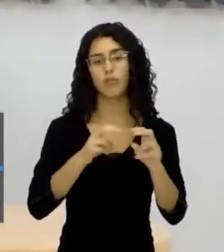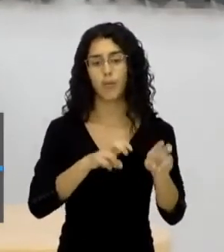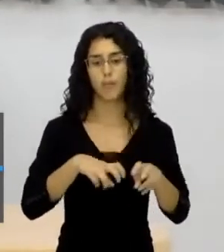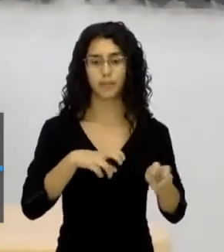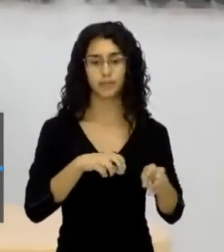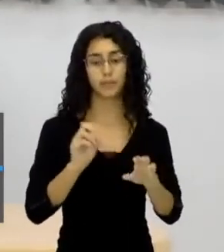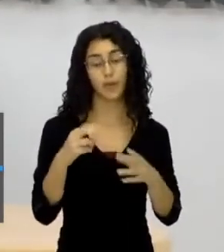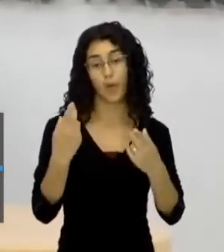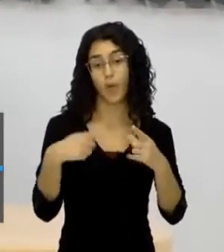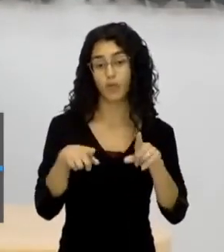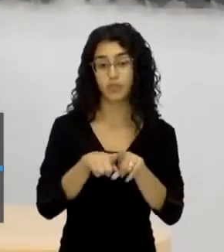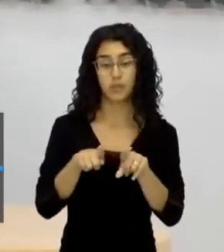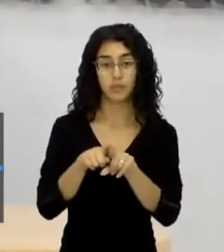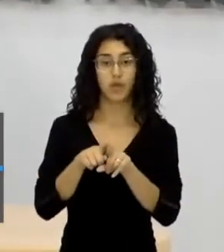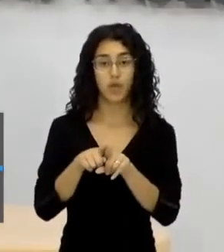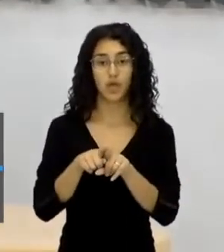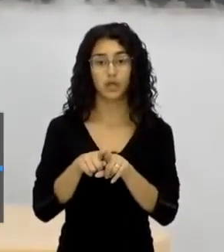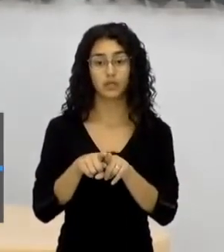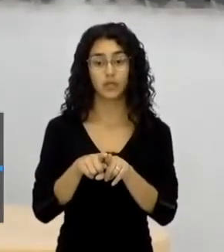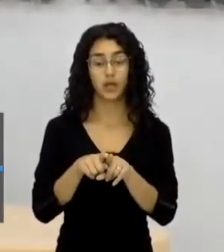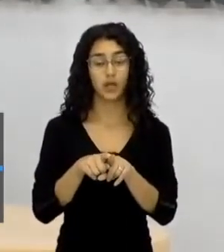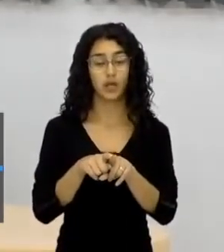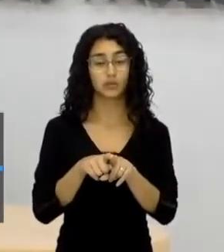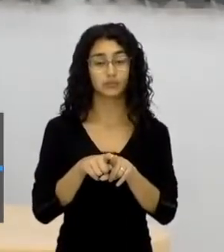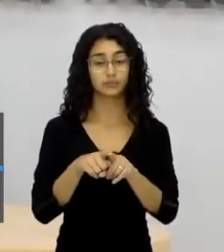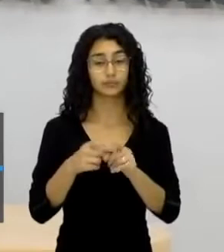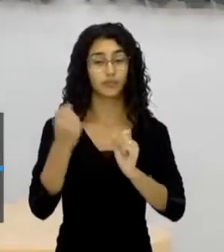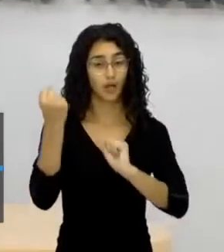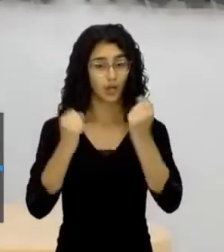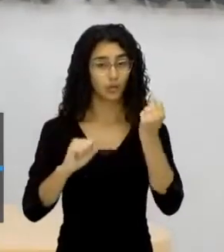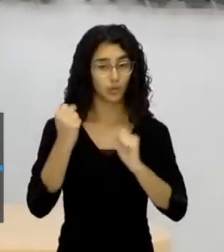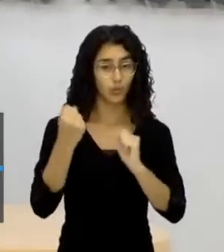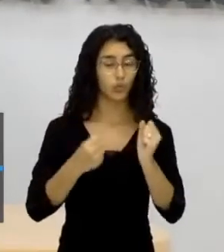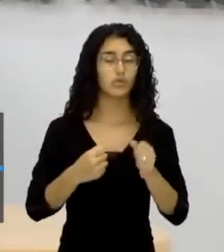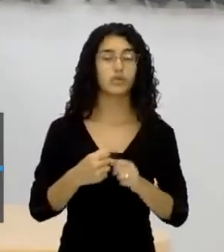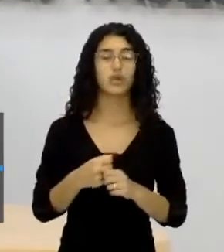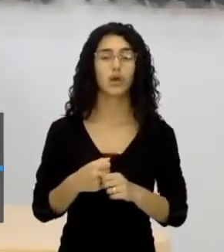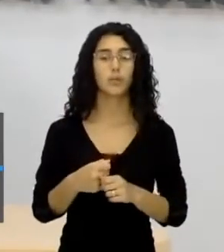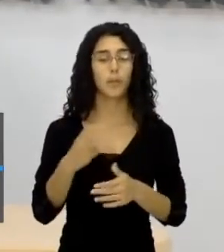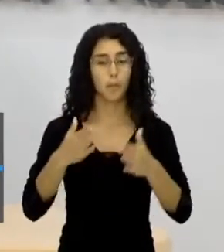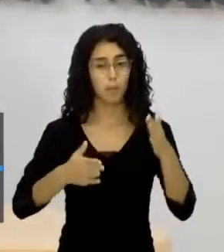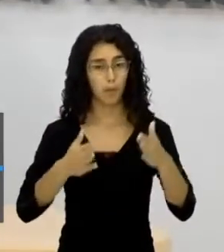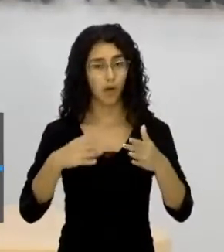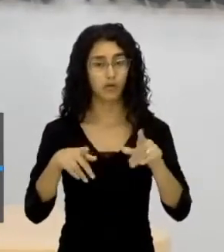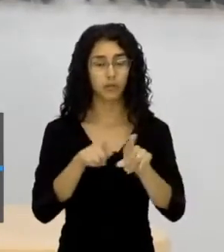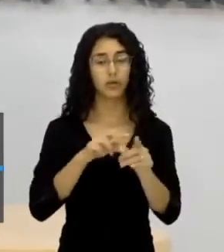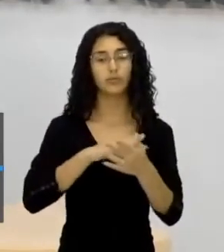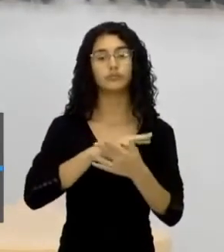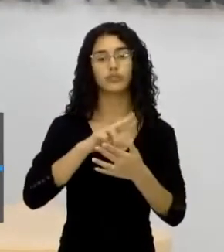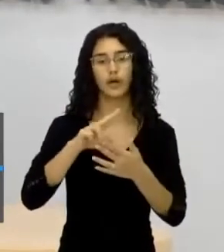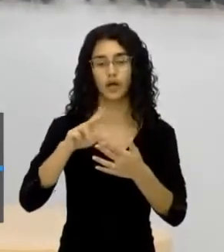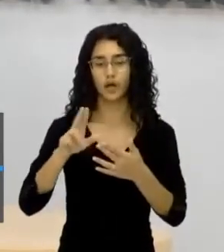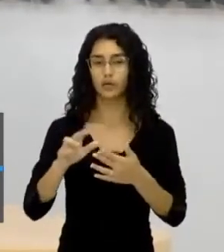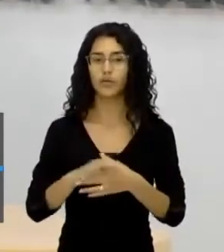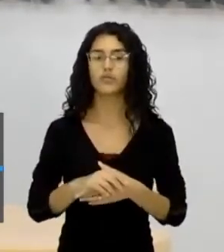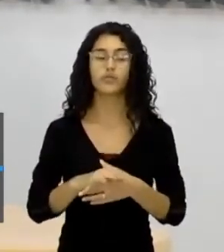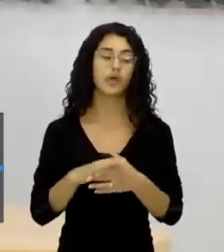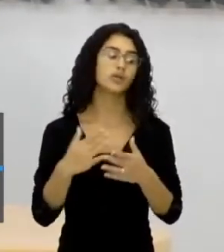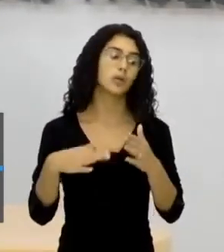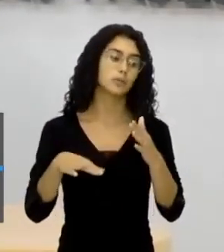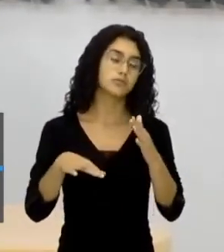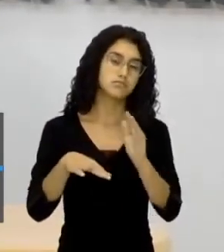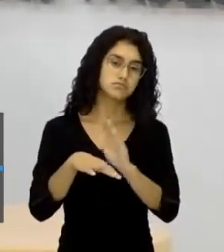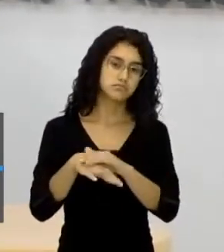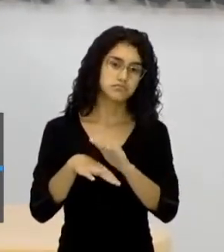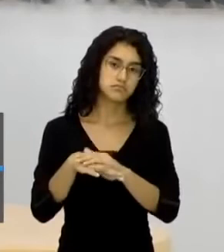ou na própria indústria, né, que transforma aí em robótica. Então a mecanização em vários setores faz com que a mão de obra,